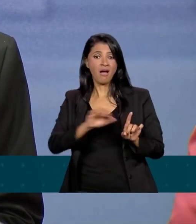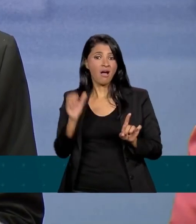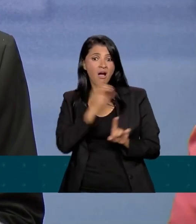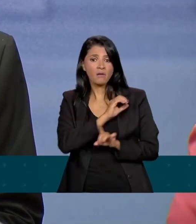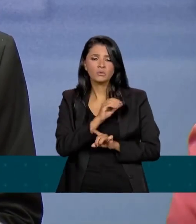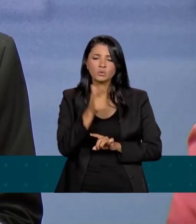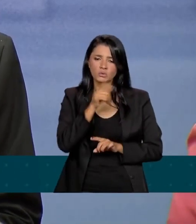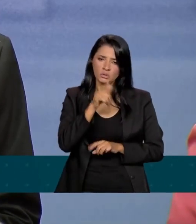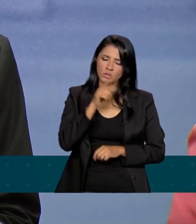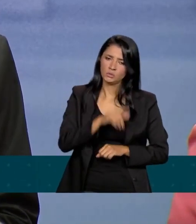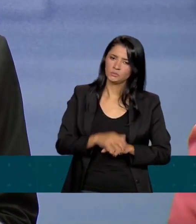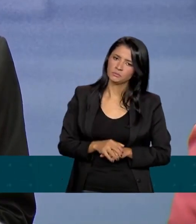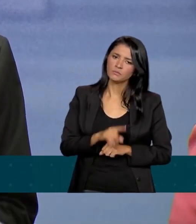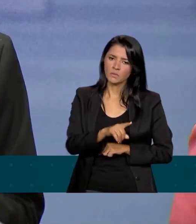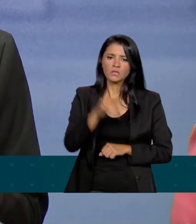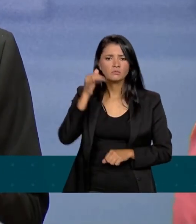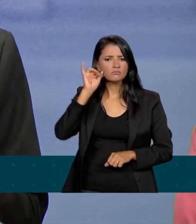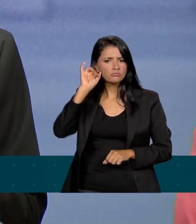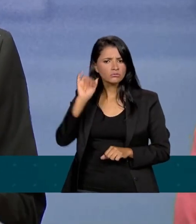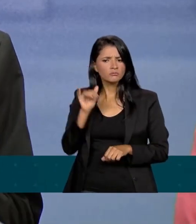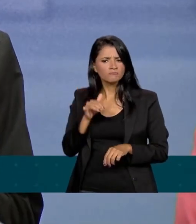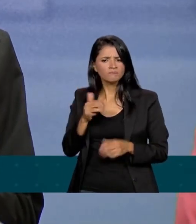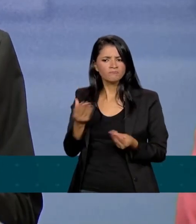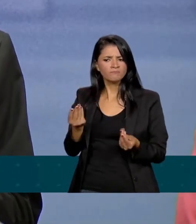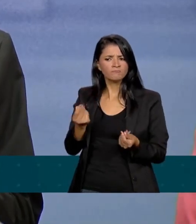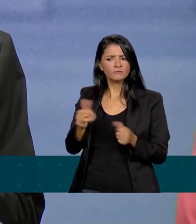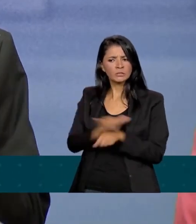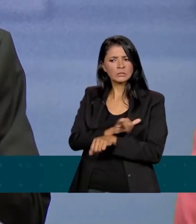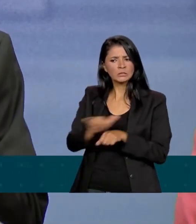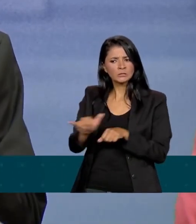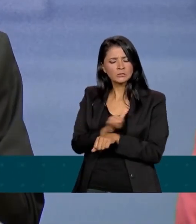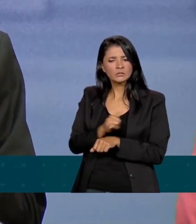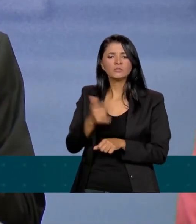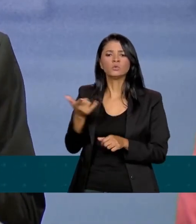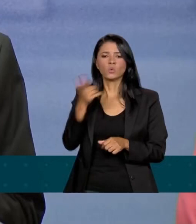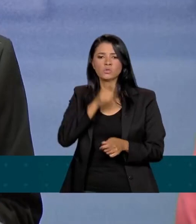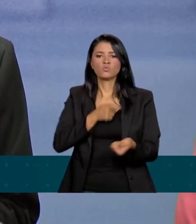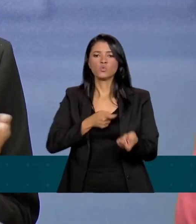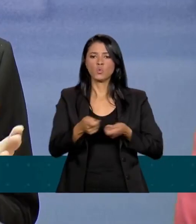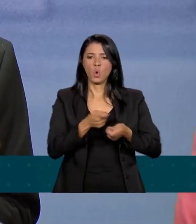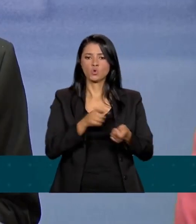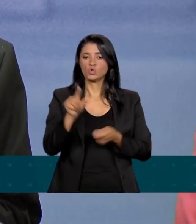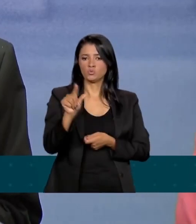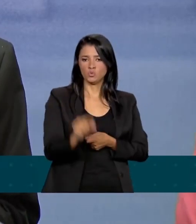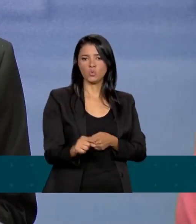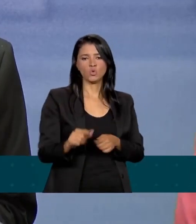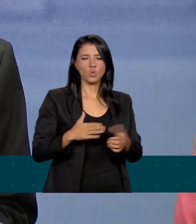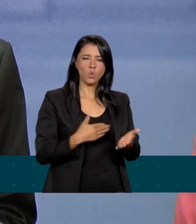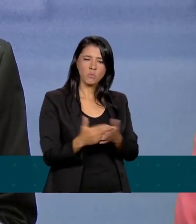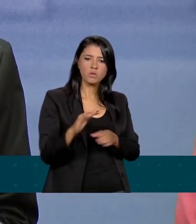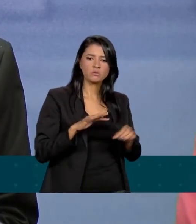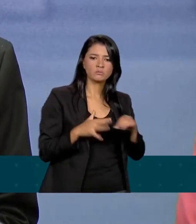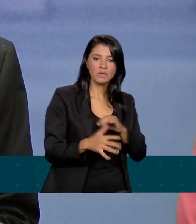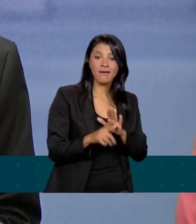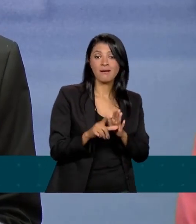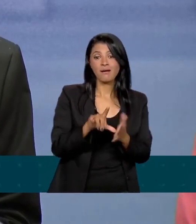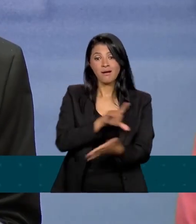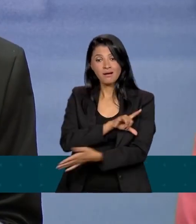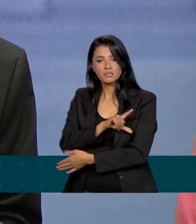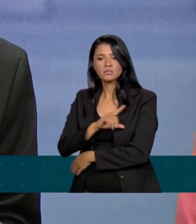isso, e as medidas de prevenção, conseguimos reduzir e controlar, no início da pandemia, muito antes da